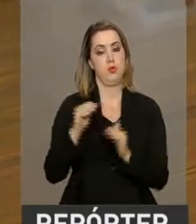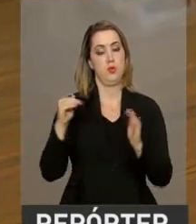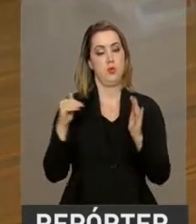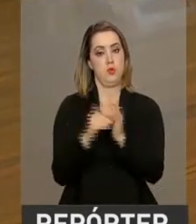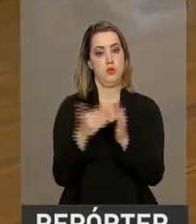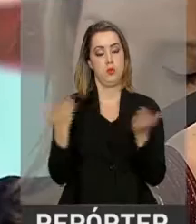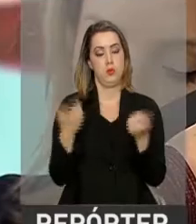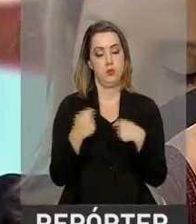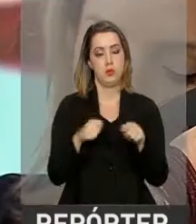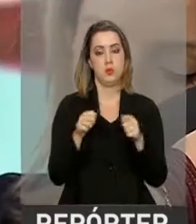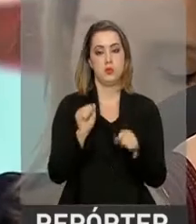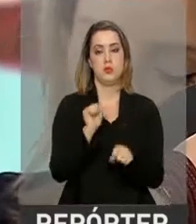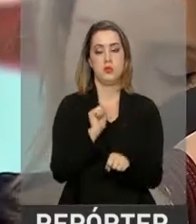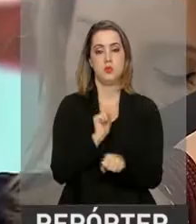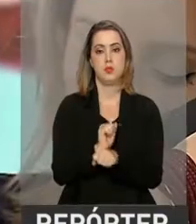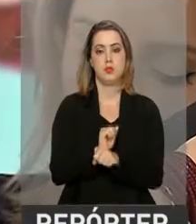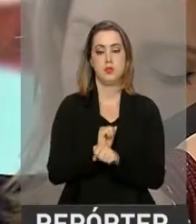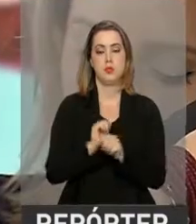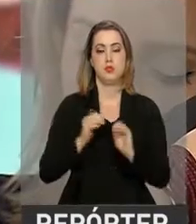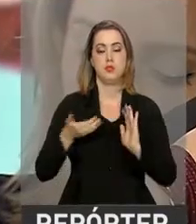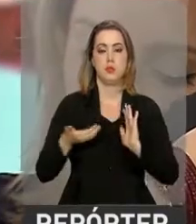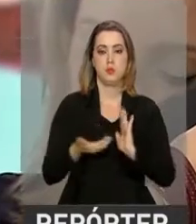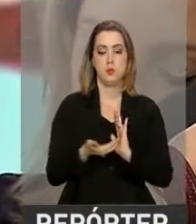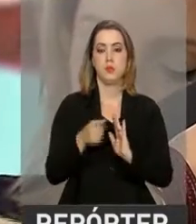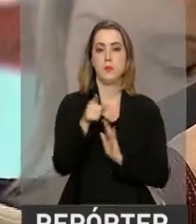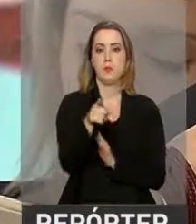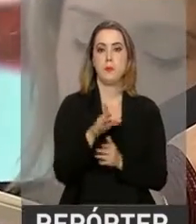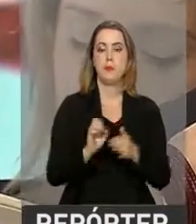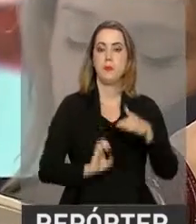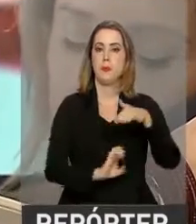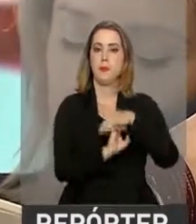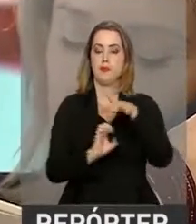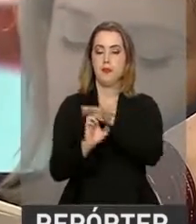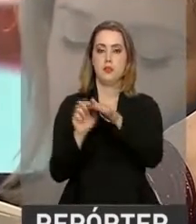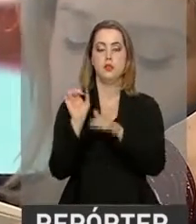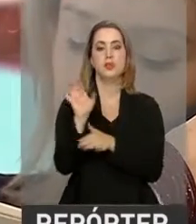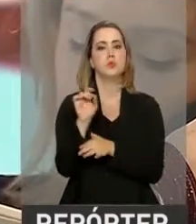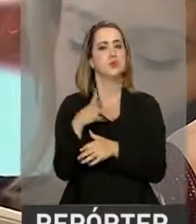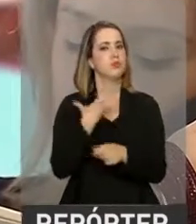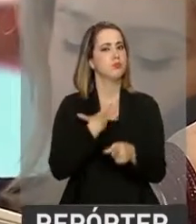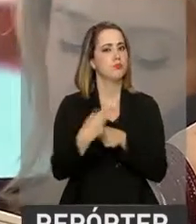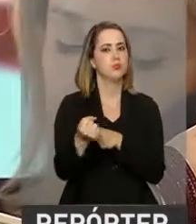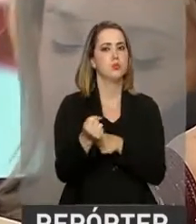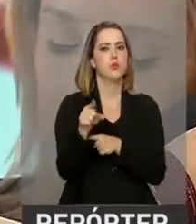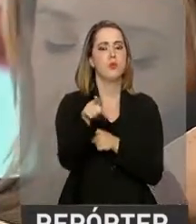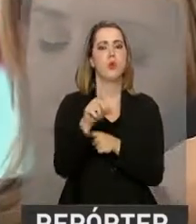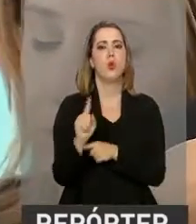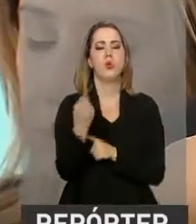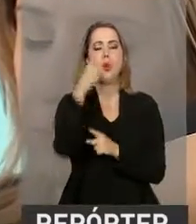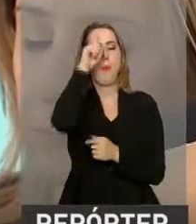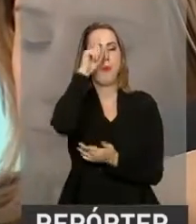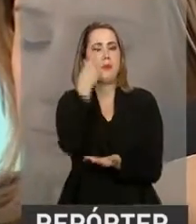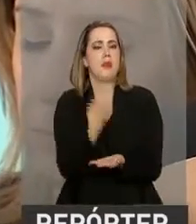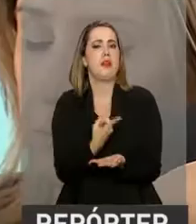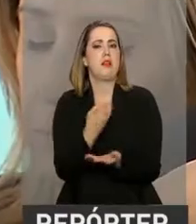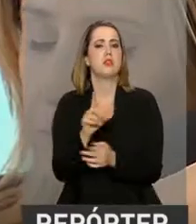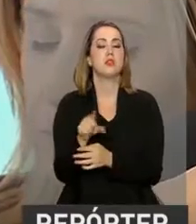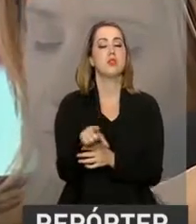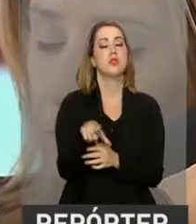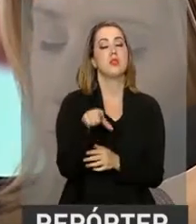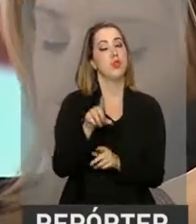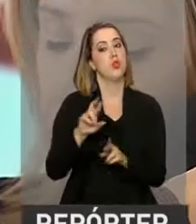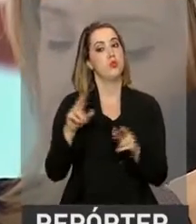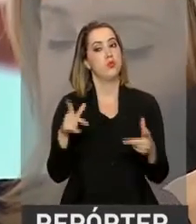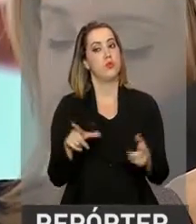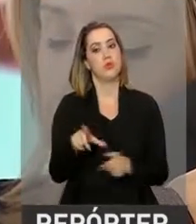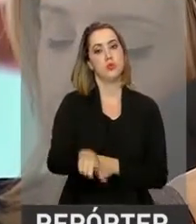na Câmara. A empresa, como um todo, ela só tem a ganhar com isso. Em vez de você ter uma obrigação, você tem uma opção de